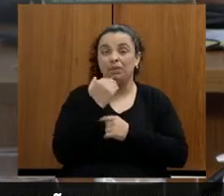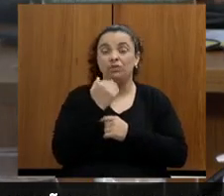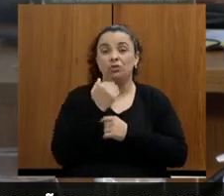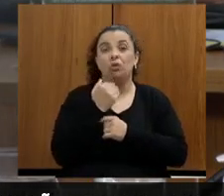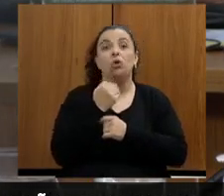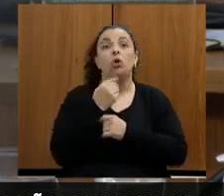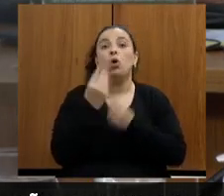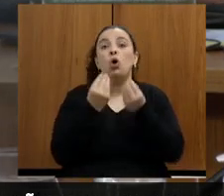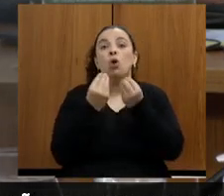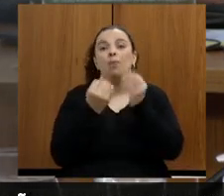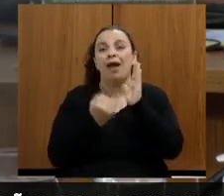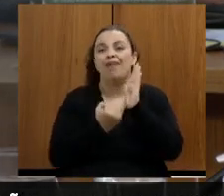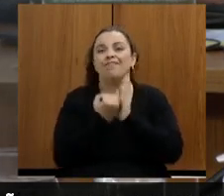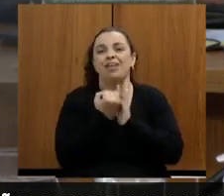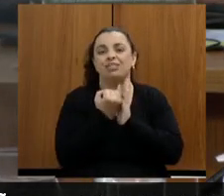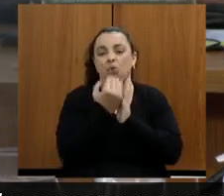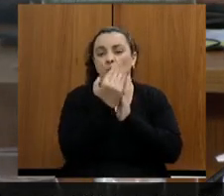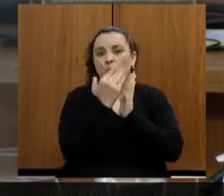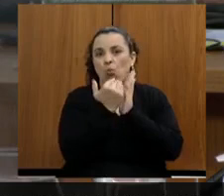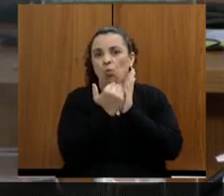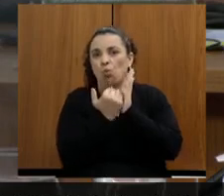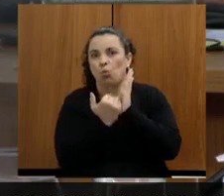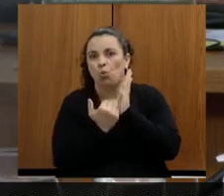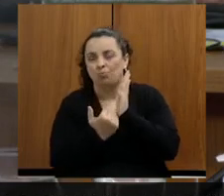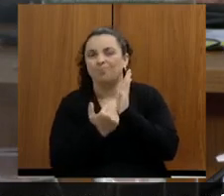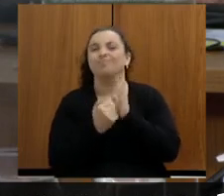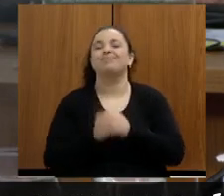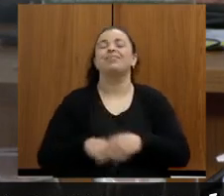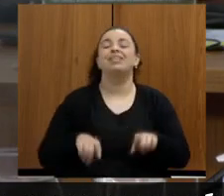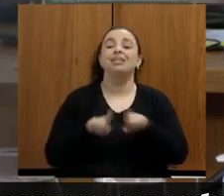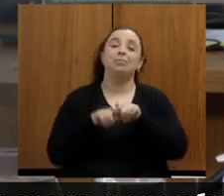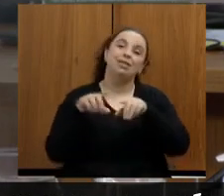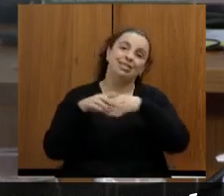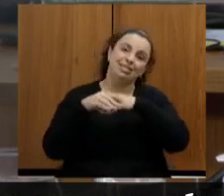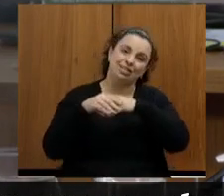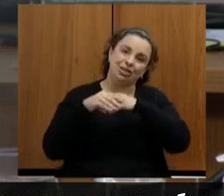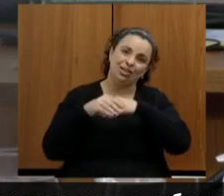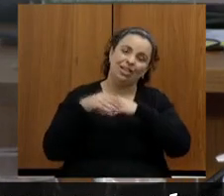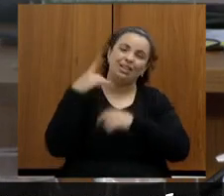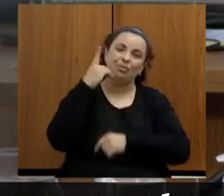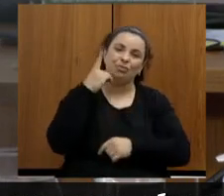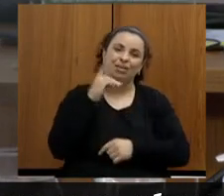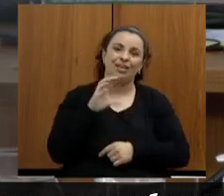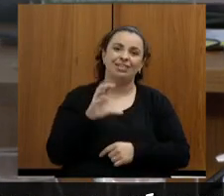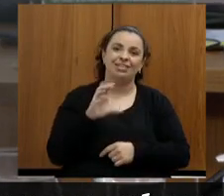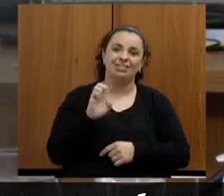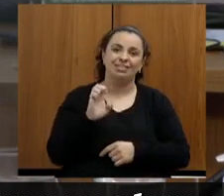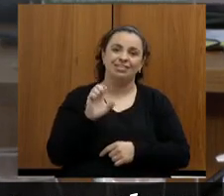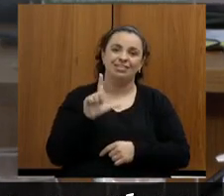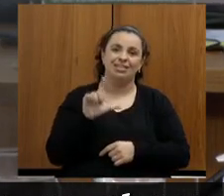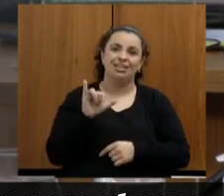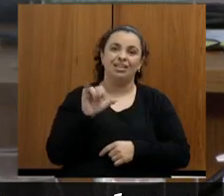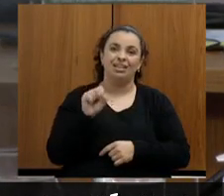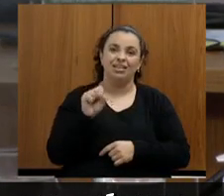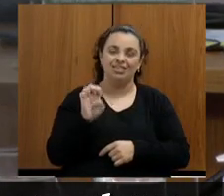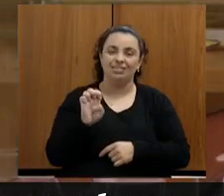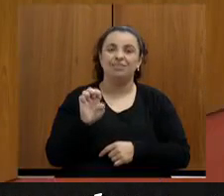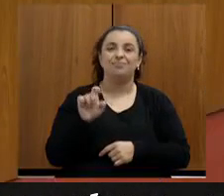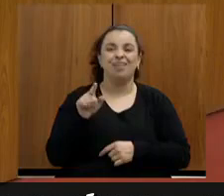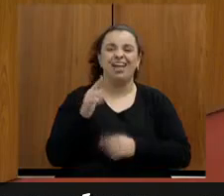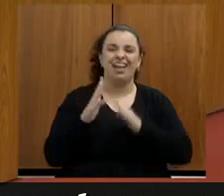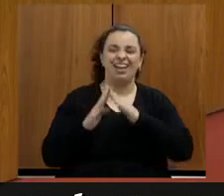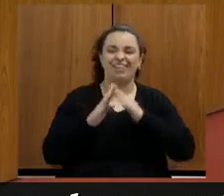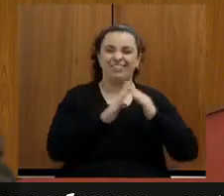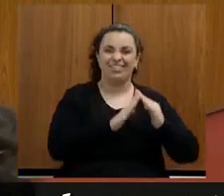inflação só da nossa deputada celise é vizinha que houve com seu pai eco